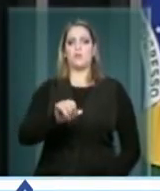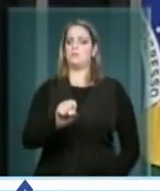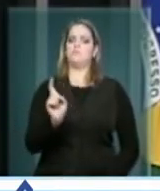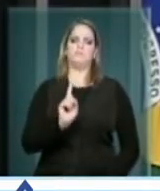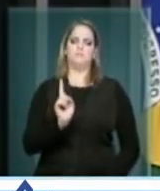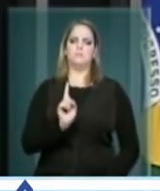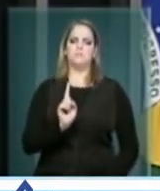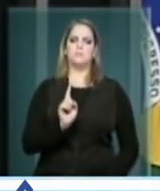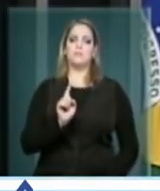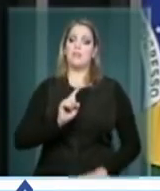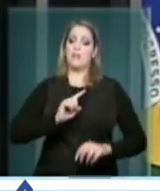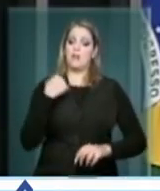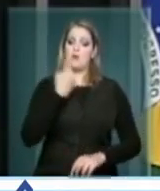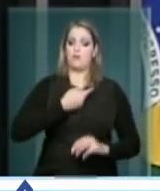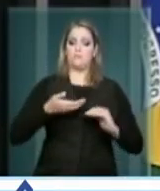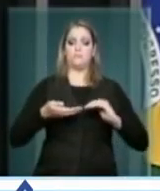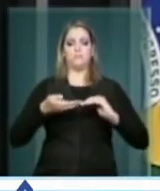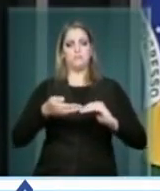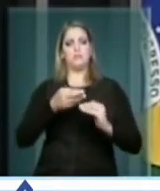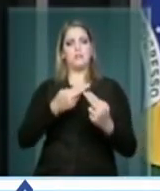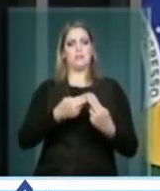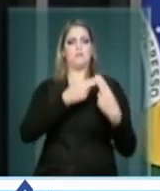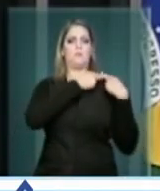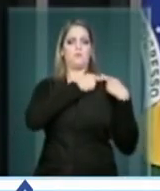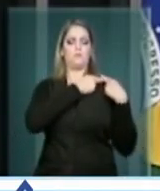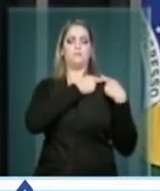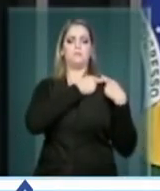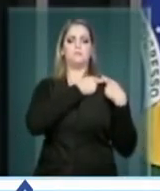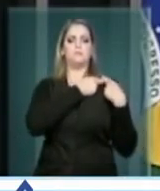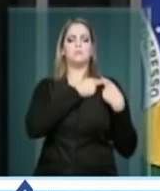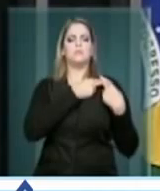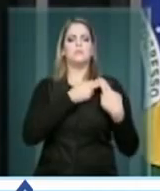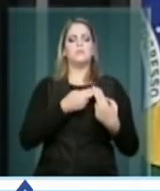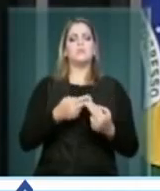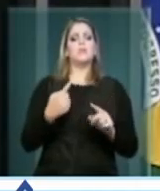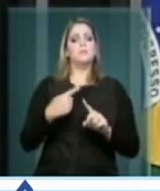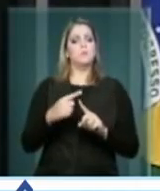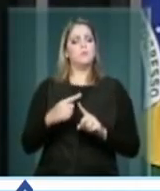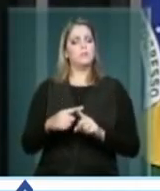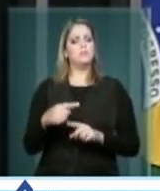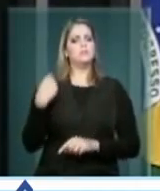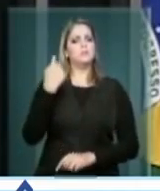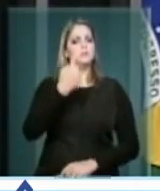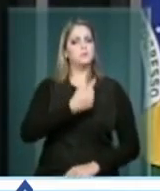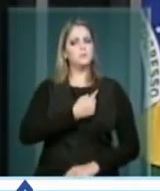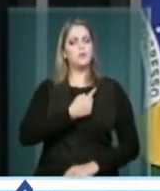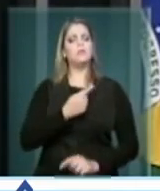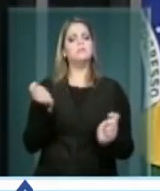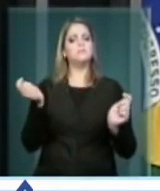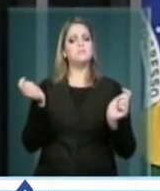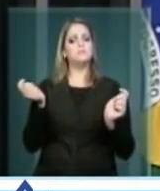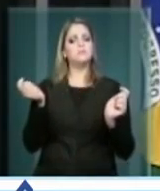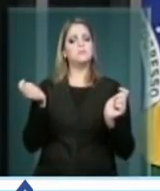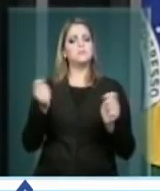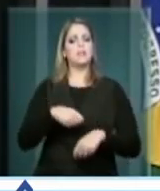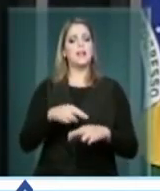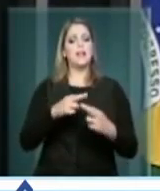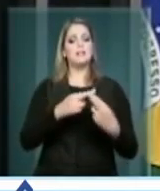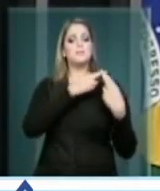mas deste Parlamento e do próprio Executivo. Do Parlamento, porque nós temos a competência constitucional